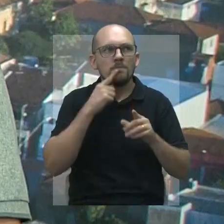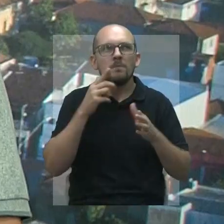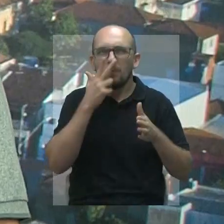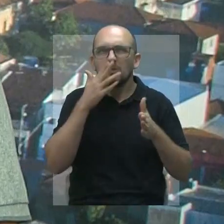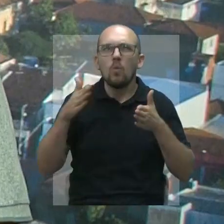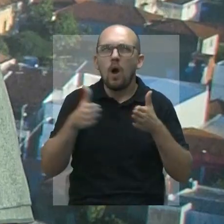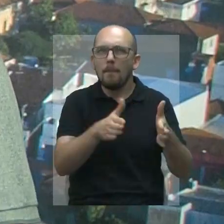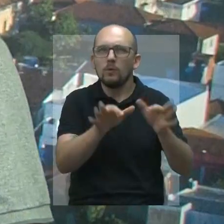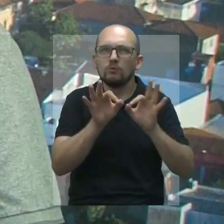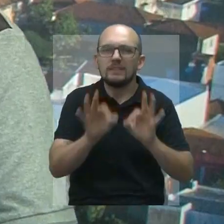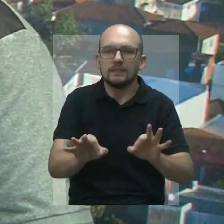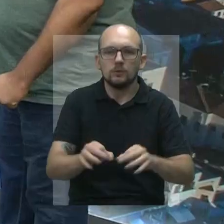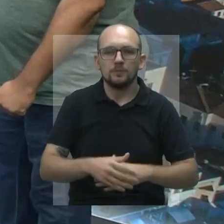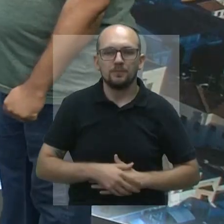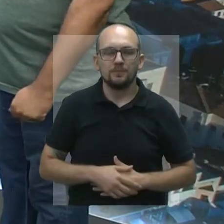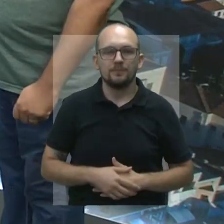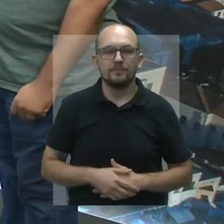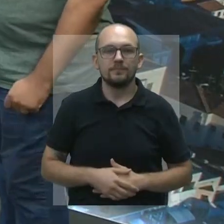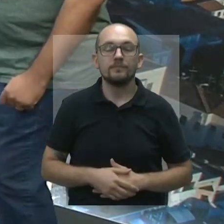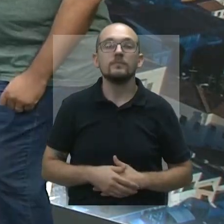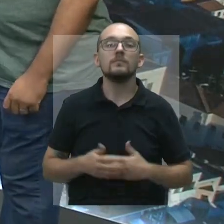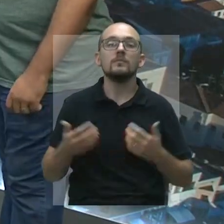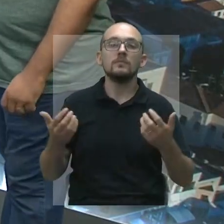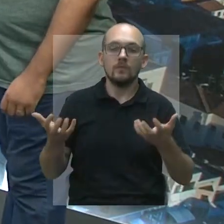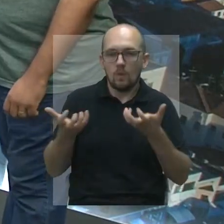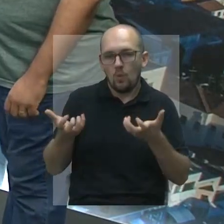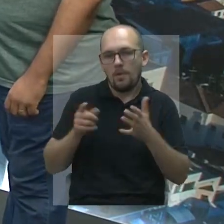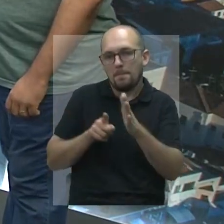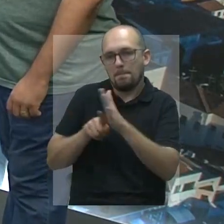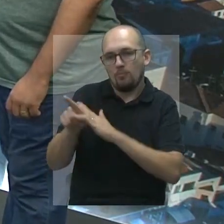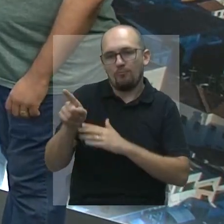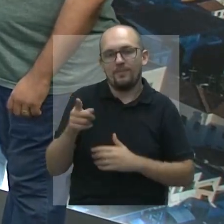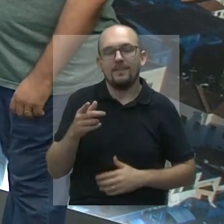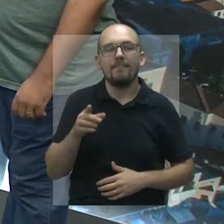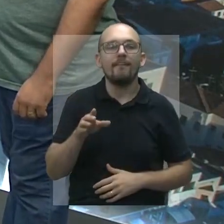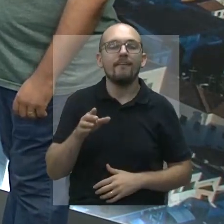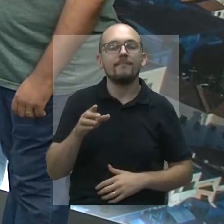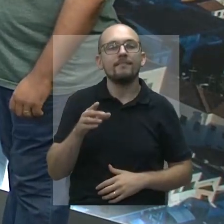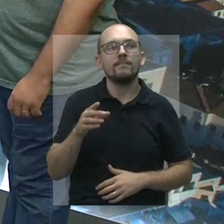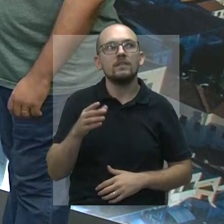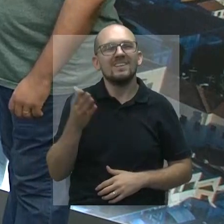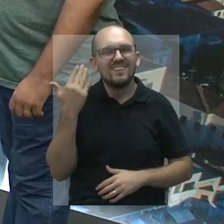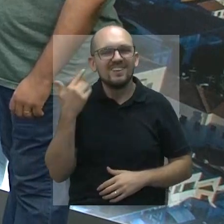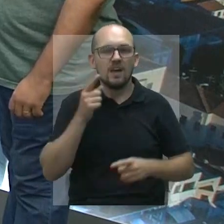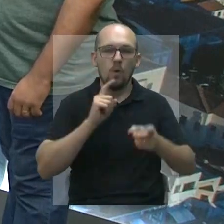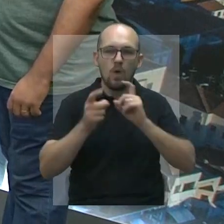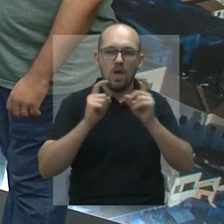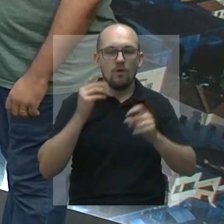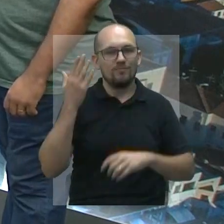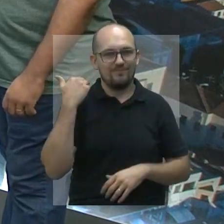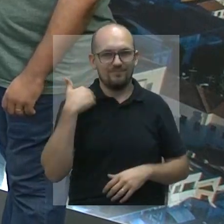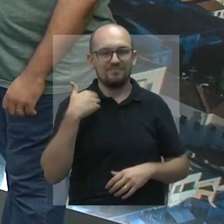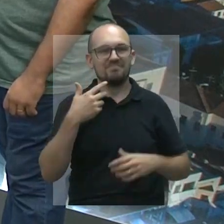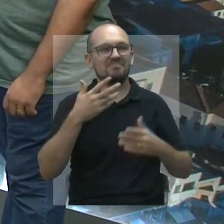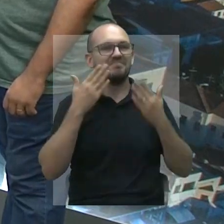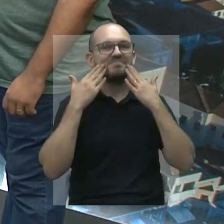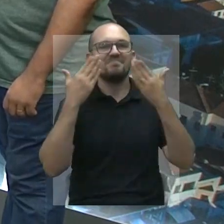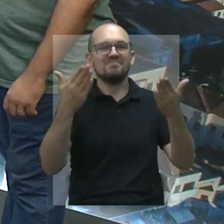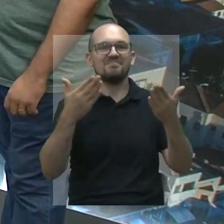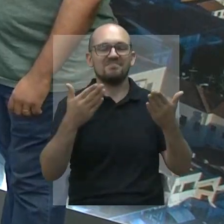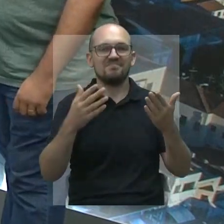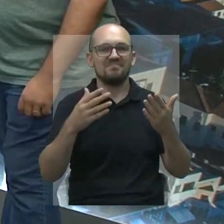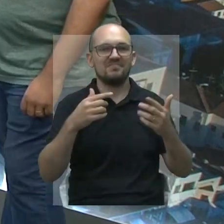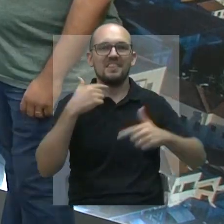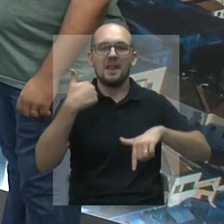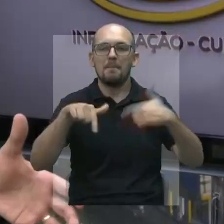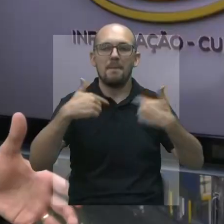caminho correto. Ô Rodrigo, agora eu quero fazer uma pergunta para você, né? Nós tivemos na última sessão ordinária o reconhecimento público, né, de todo